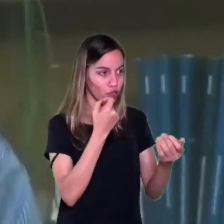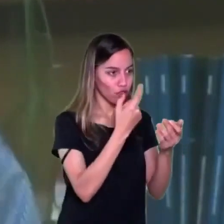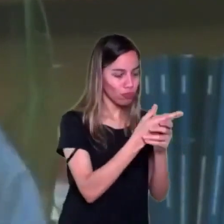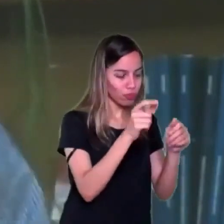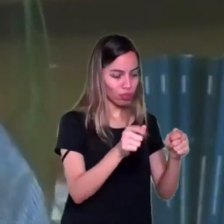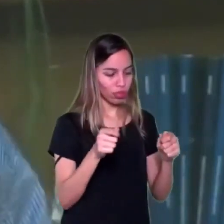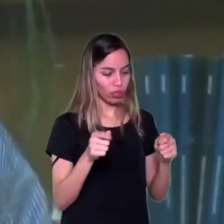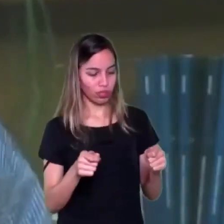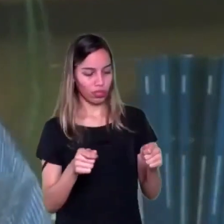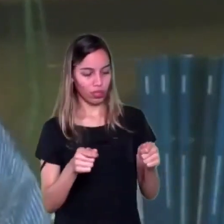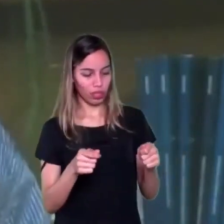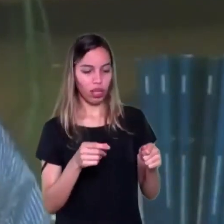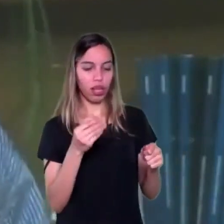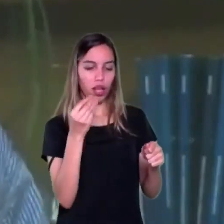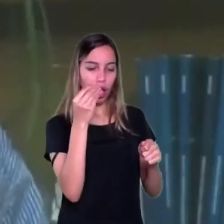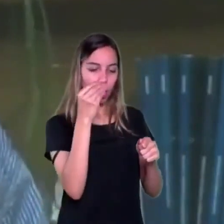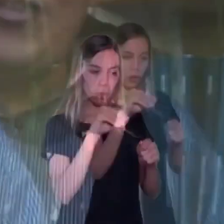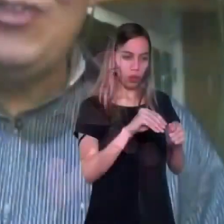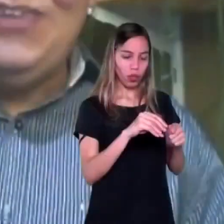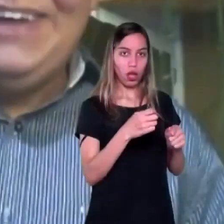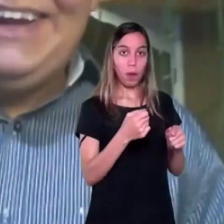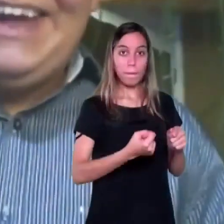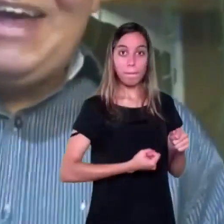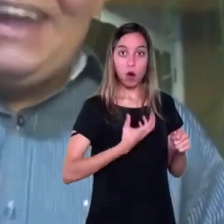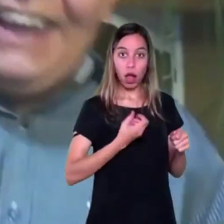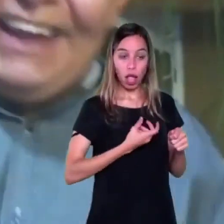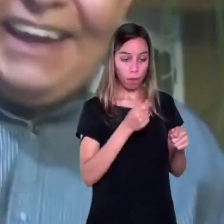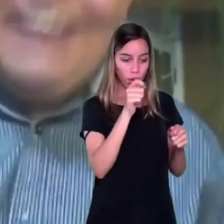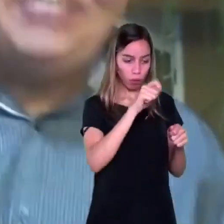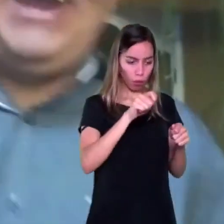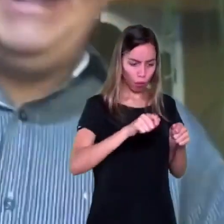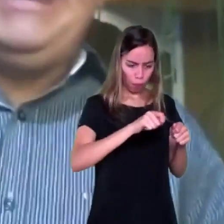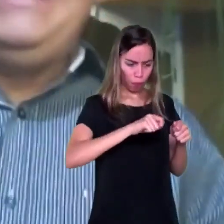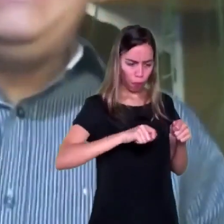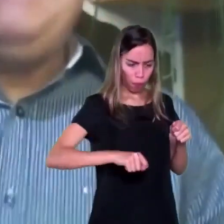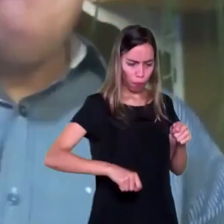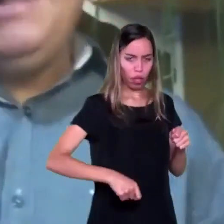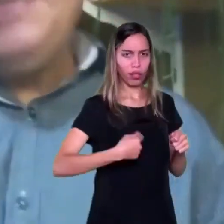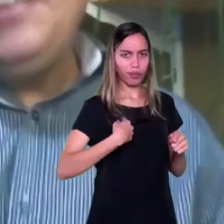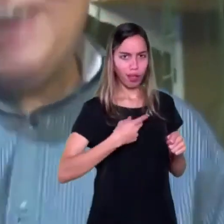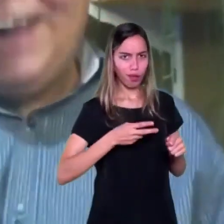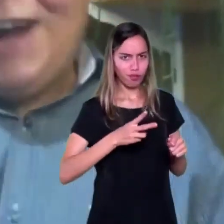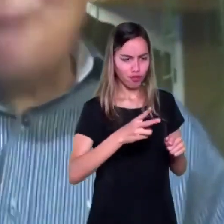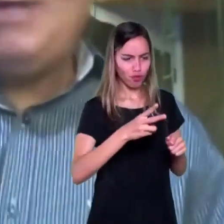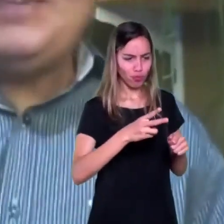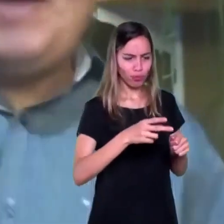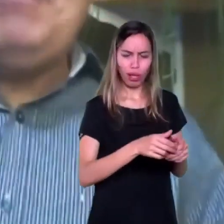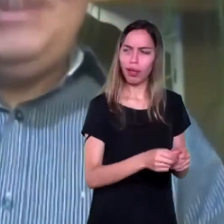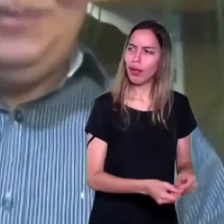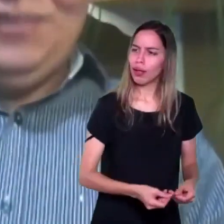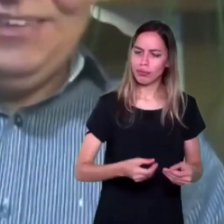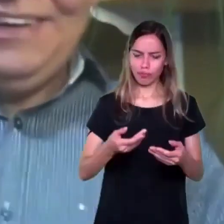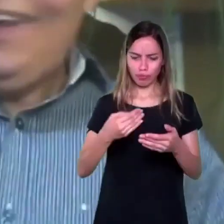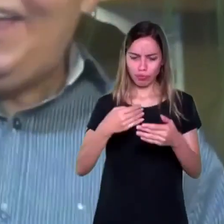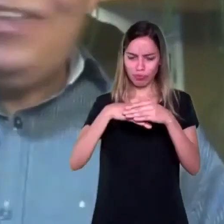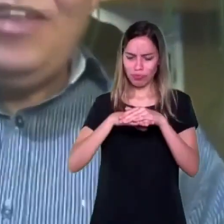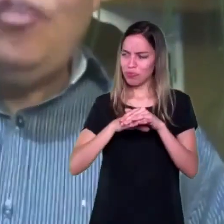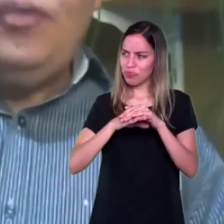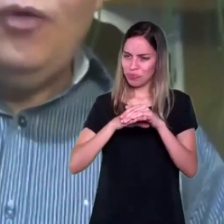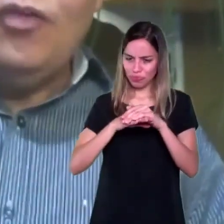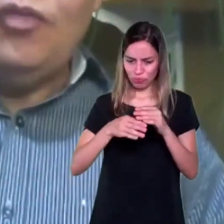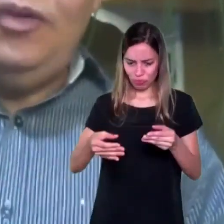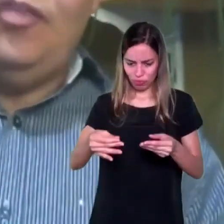do Rangel, e faz um poema maravilhoso. E entrega, e manda entregar para o amigo.